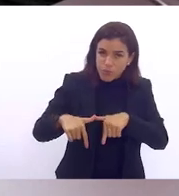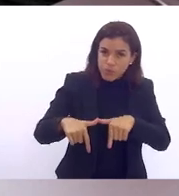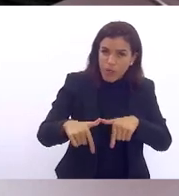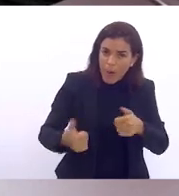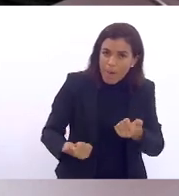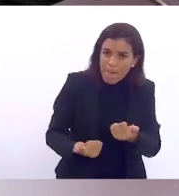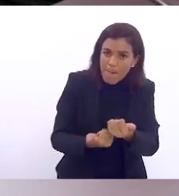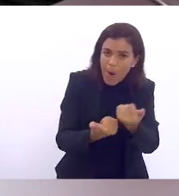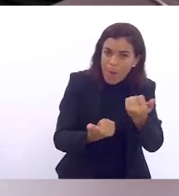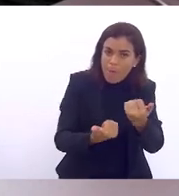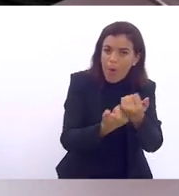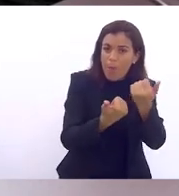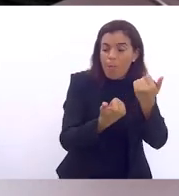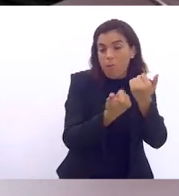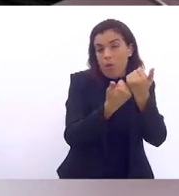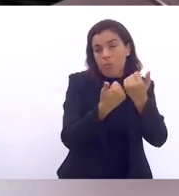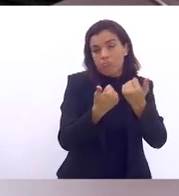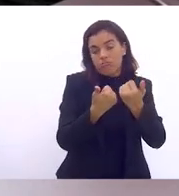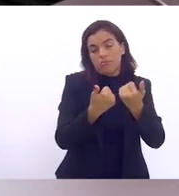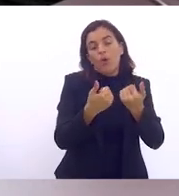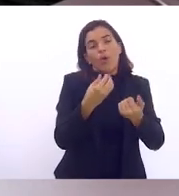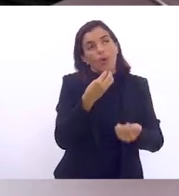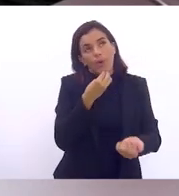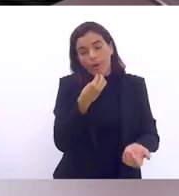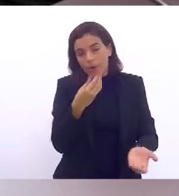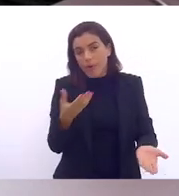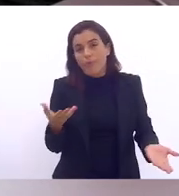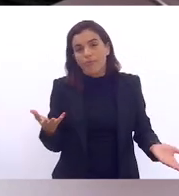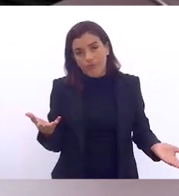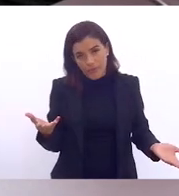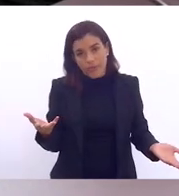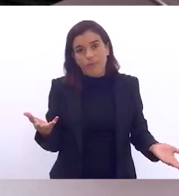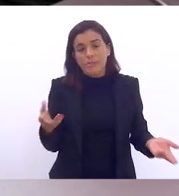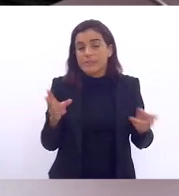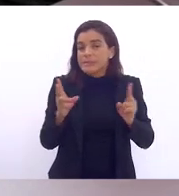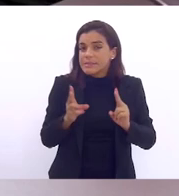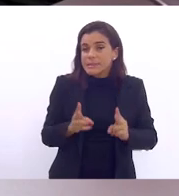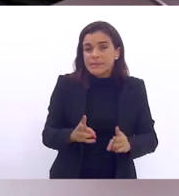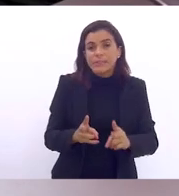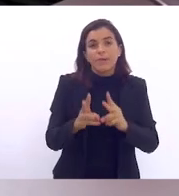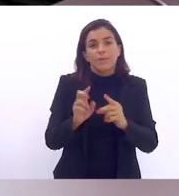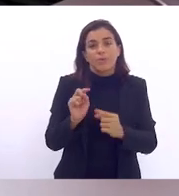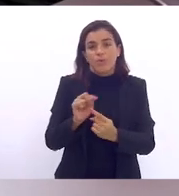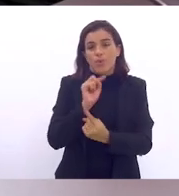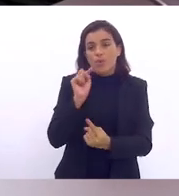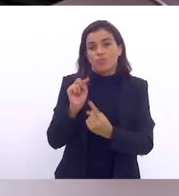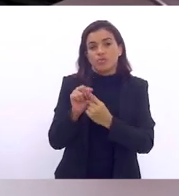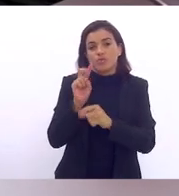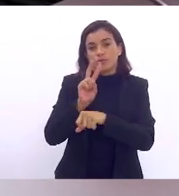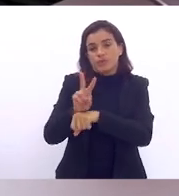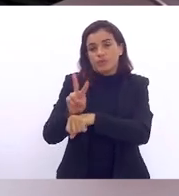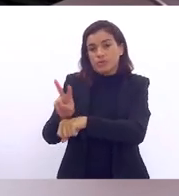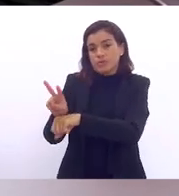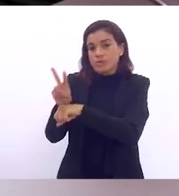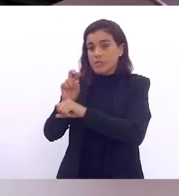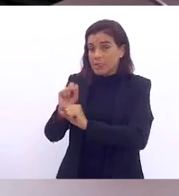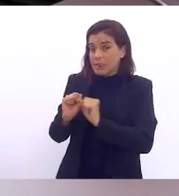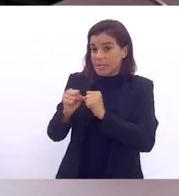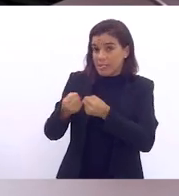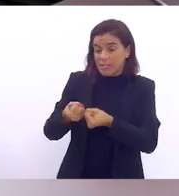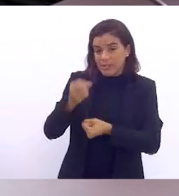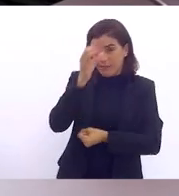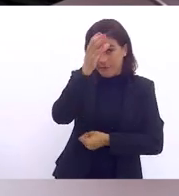colaborativa Eh claro e sempre Eh objetivando aí a proteção e a defesa dos